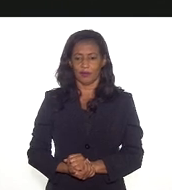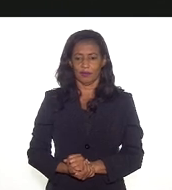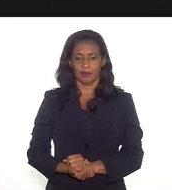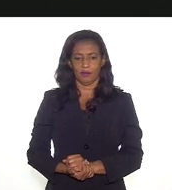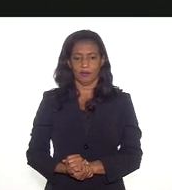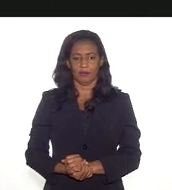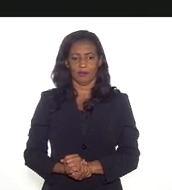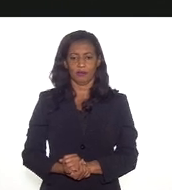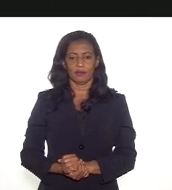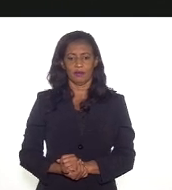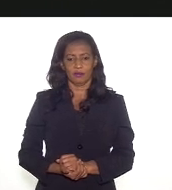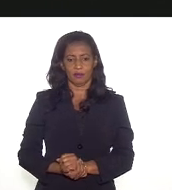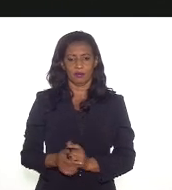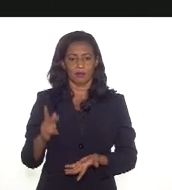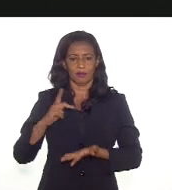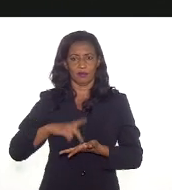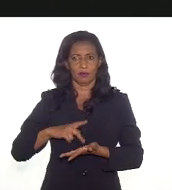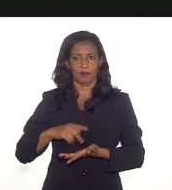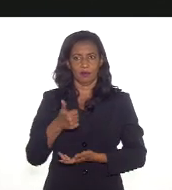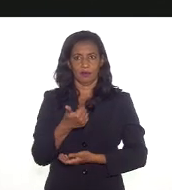Agora é o 16.